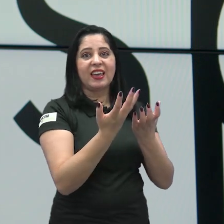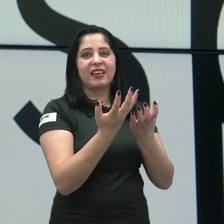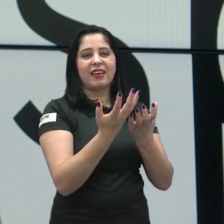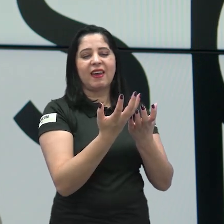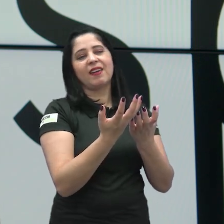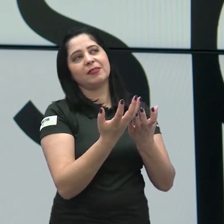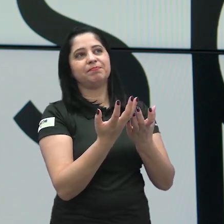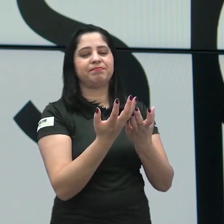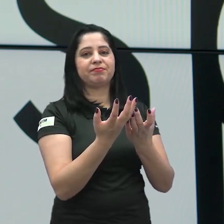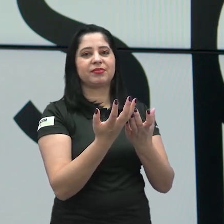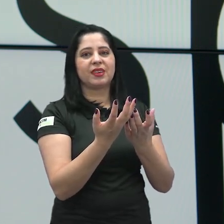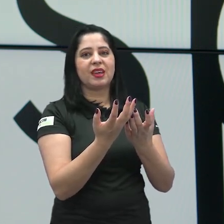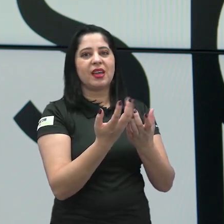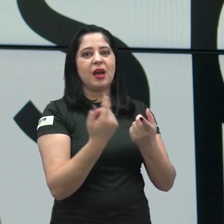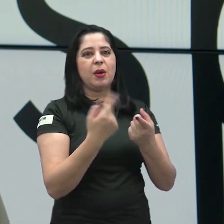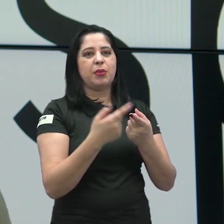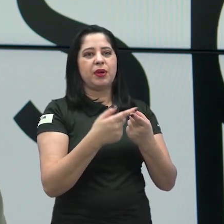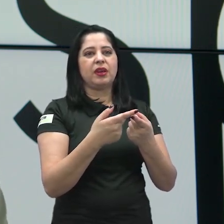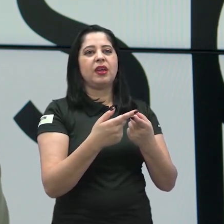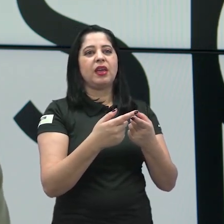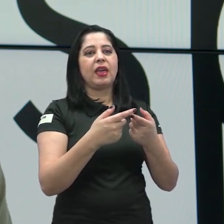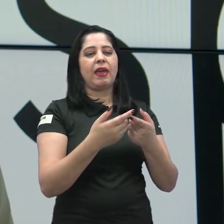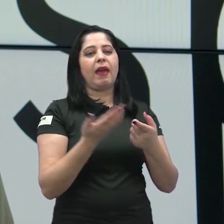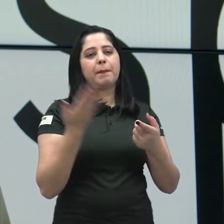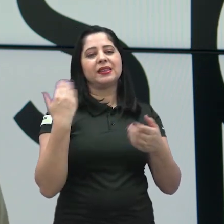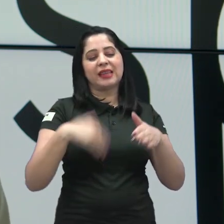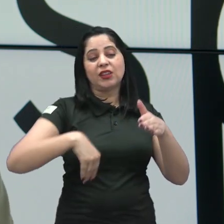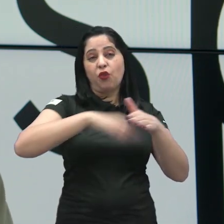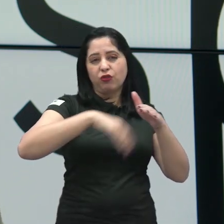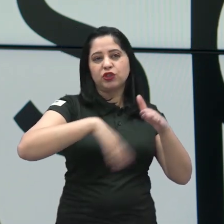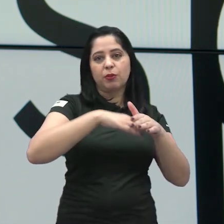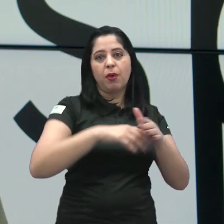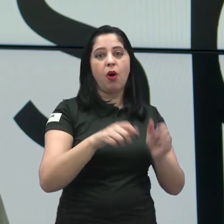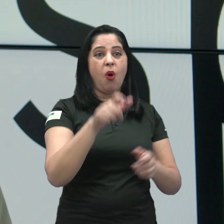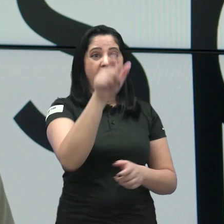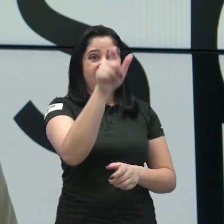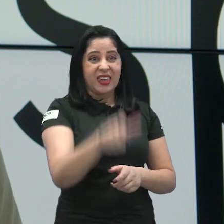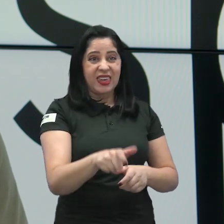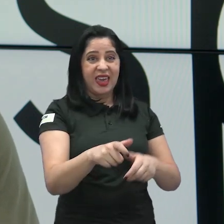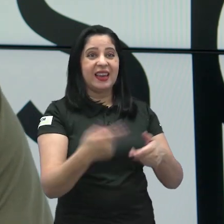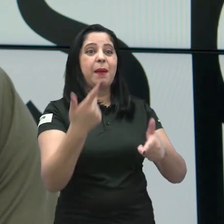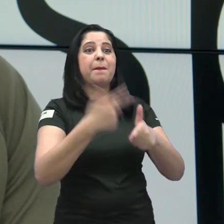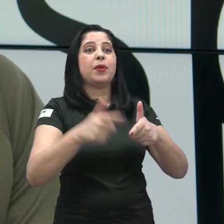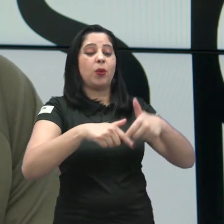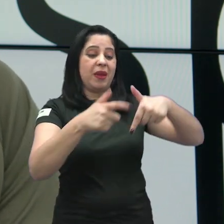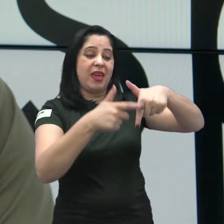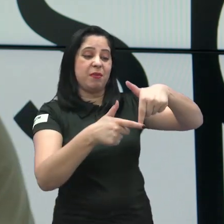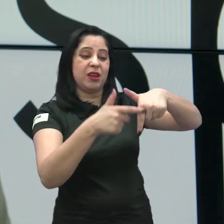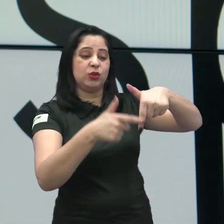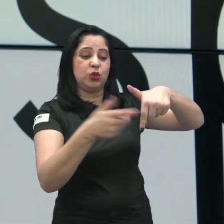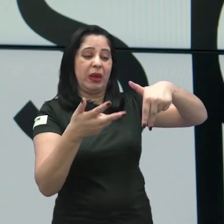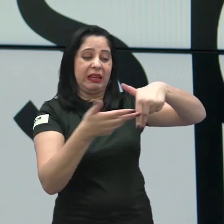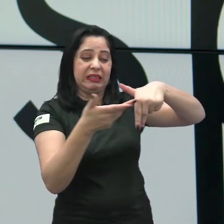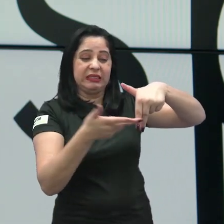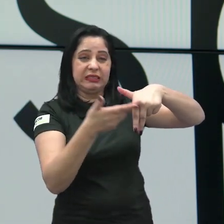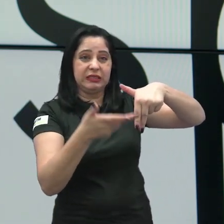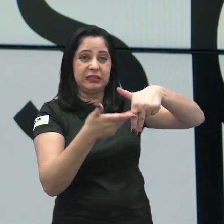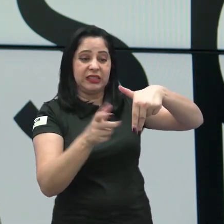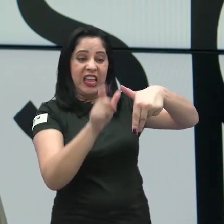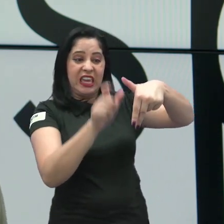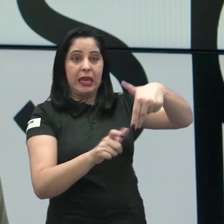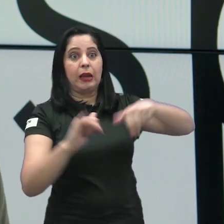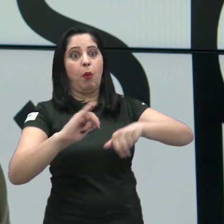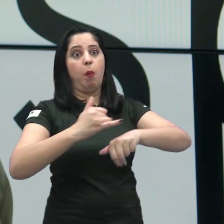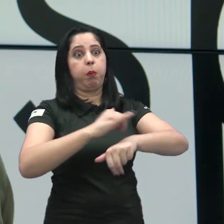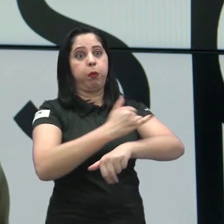objetivo dele era o fortalecimento, que ele jogava futebol por hobby, e ele rompeu o LCA do joelho, né? Aí ele fez uma cirurgia,